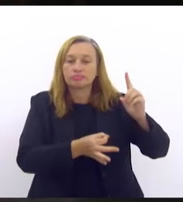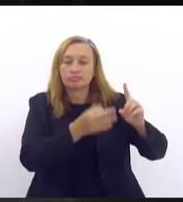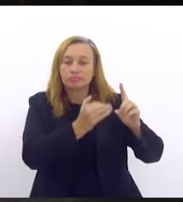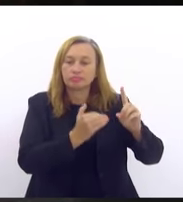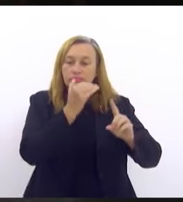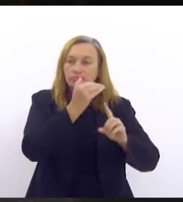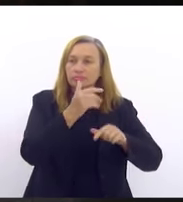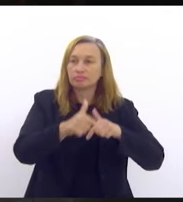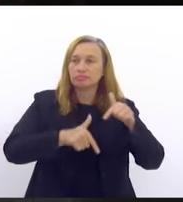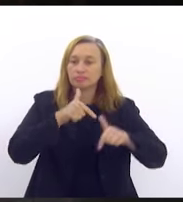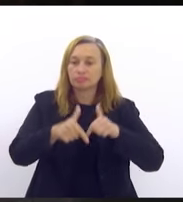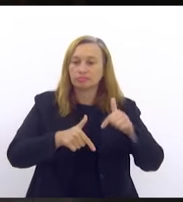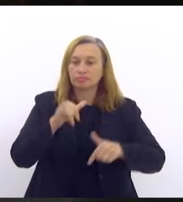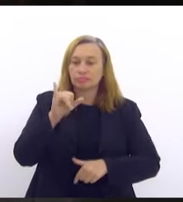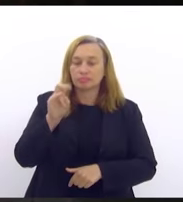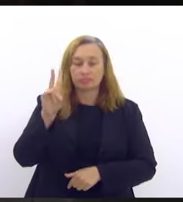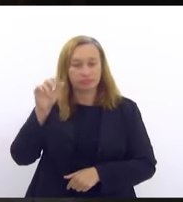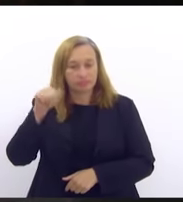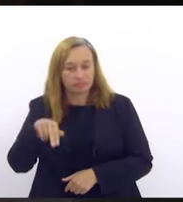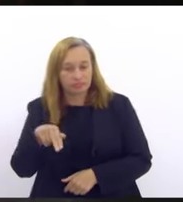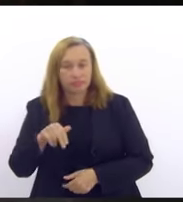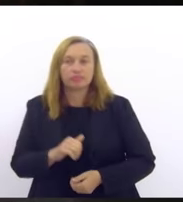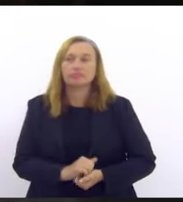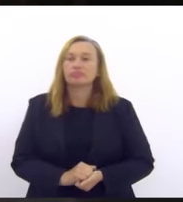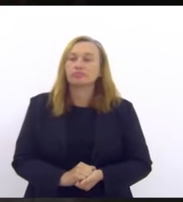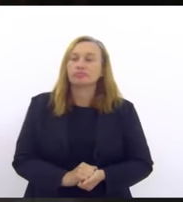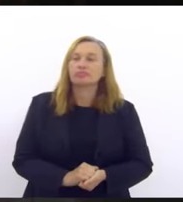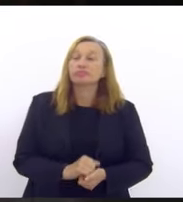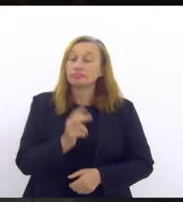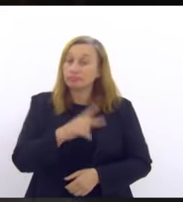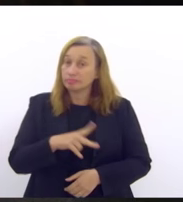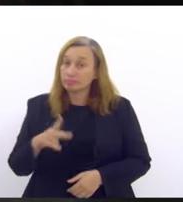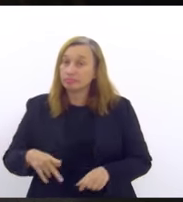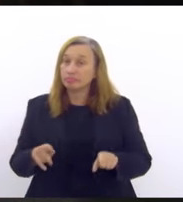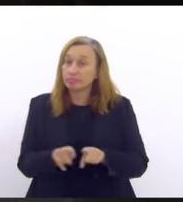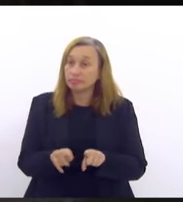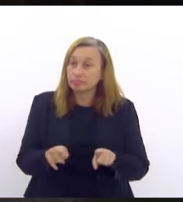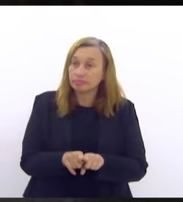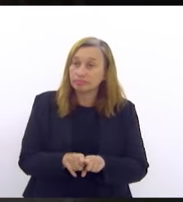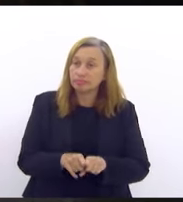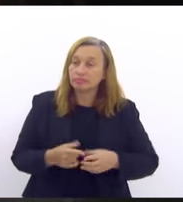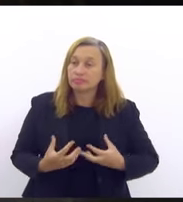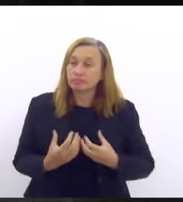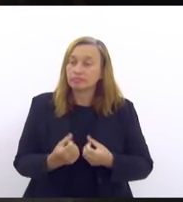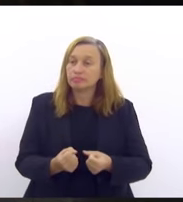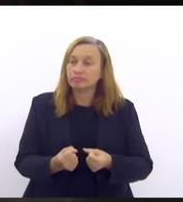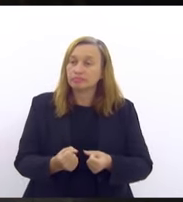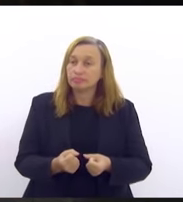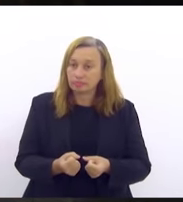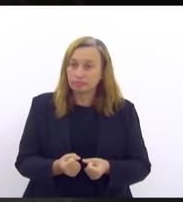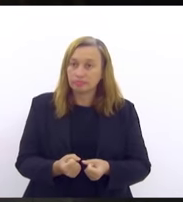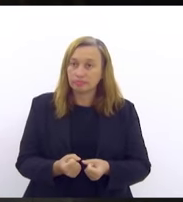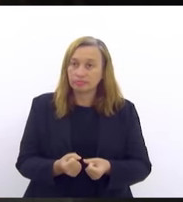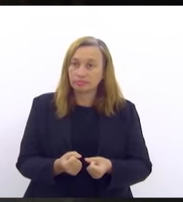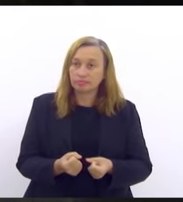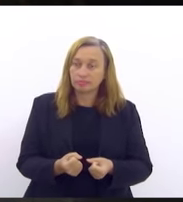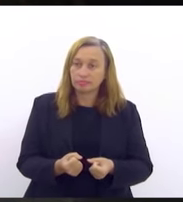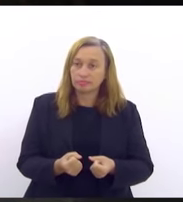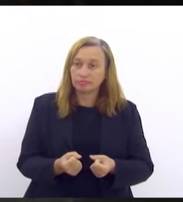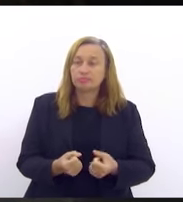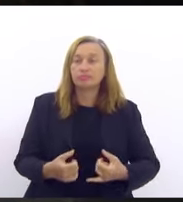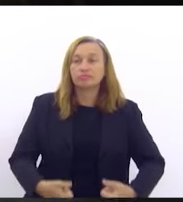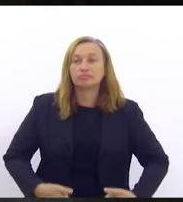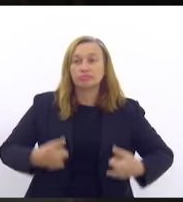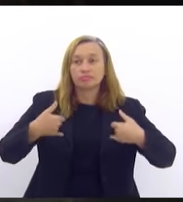trabalho Ivan alemão Ferreira e também professor para receber a mais alta comenda da